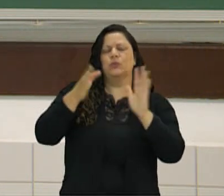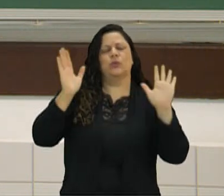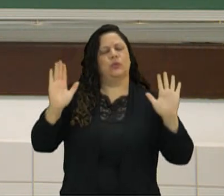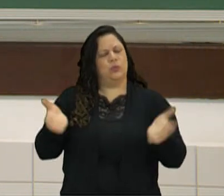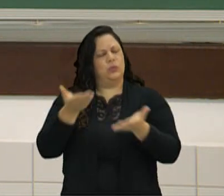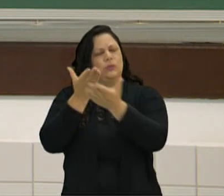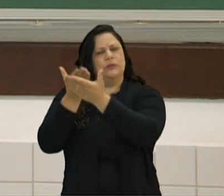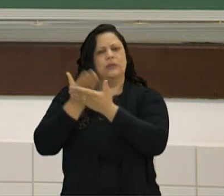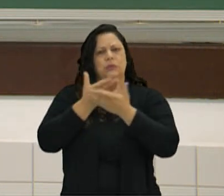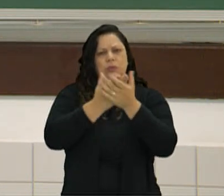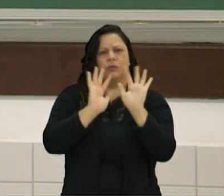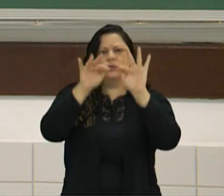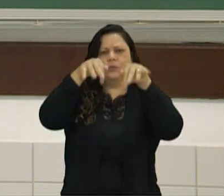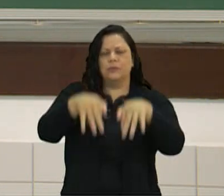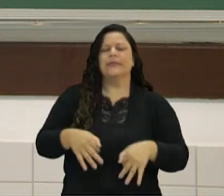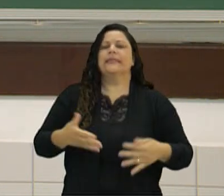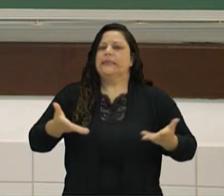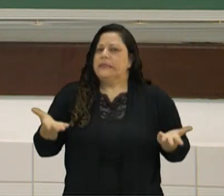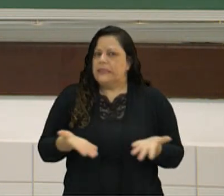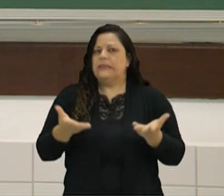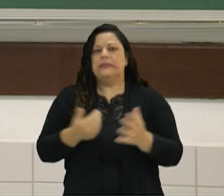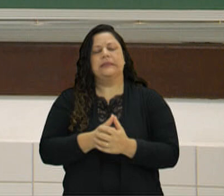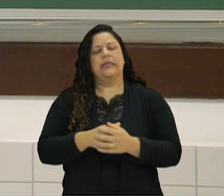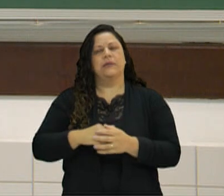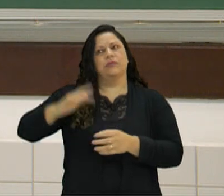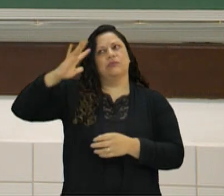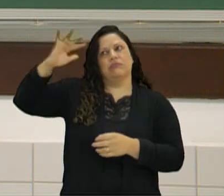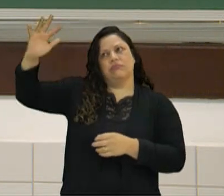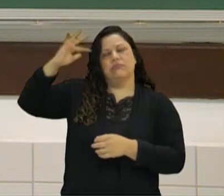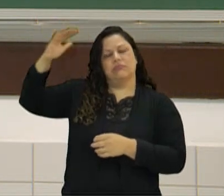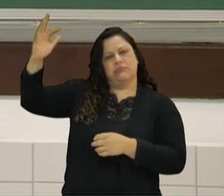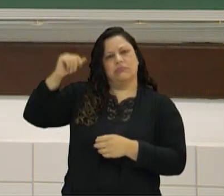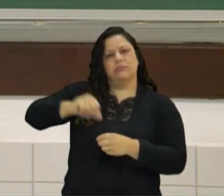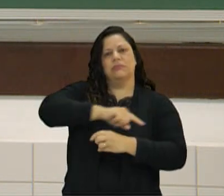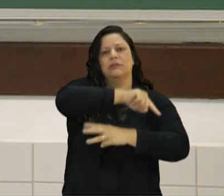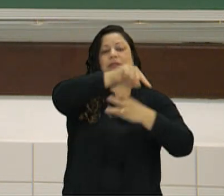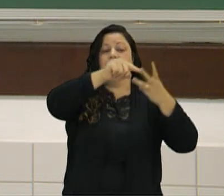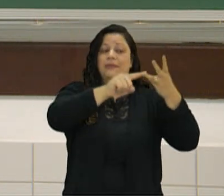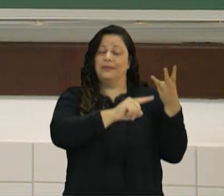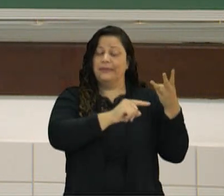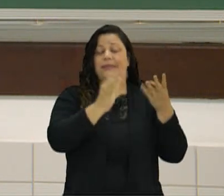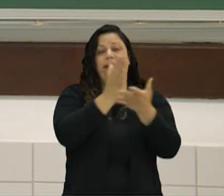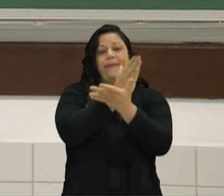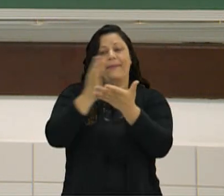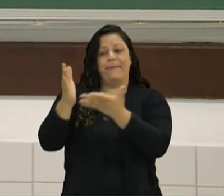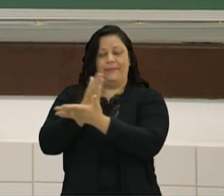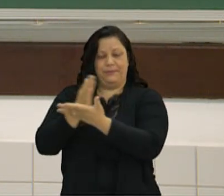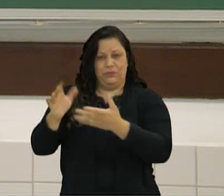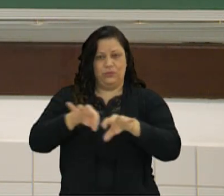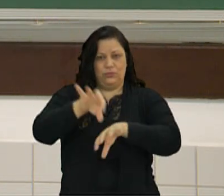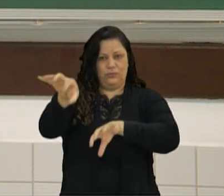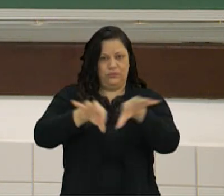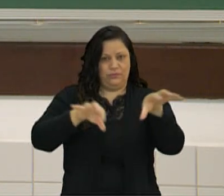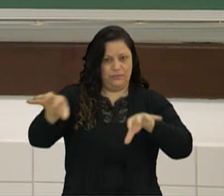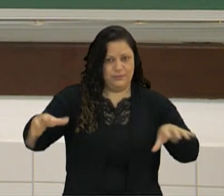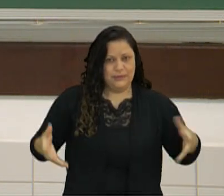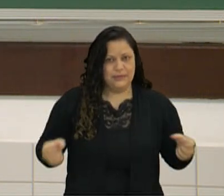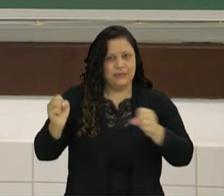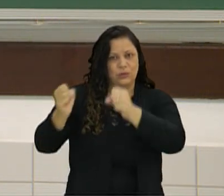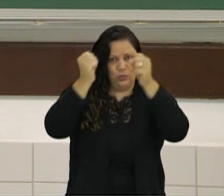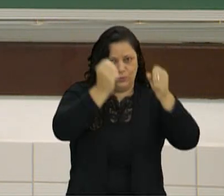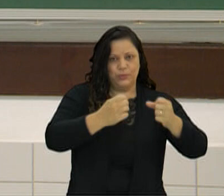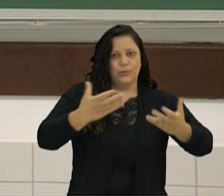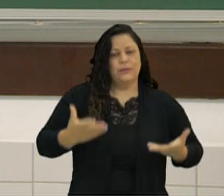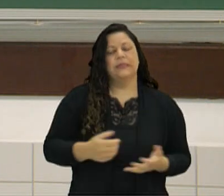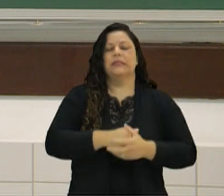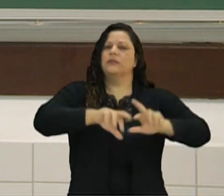Montesquieu, finalizamos ali a sua famosa teoria da tripartição dos poderes, né? Diferenciamos